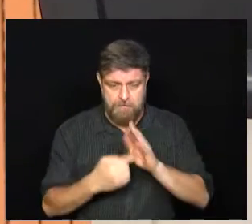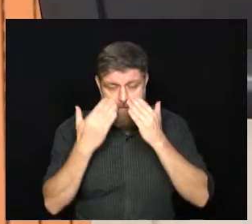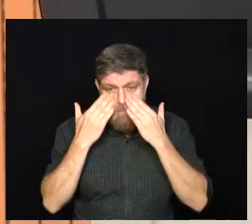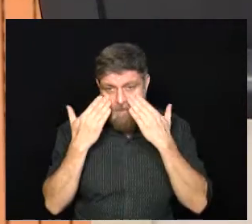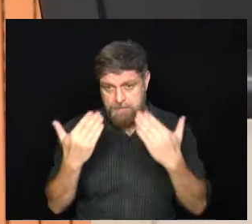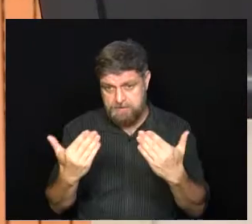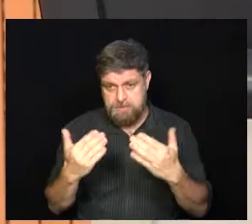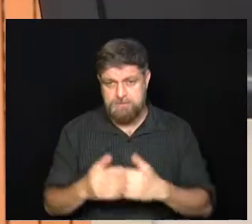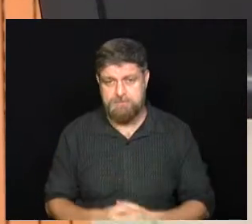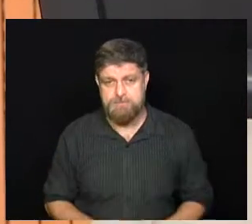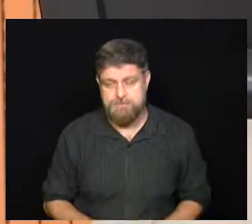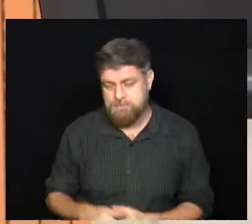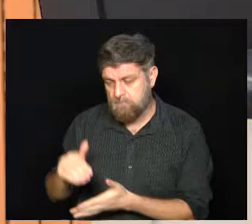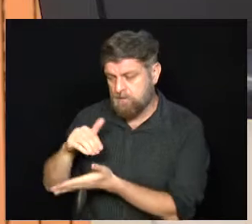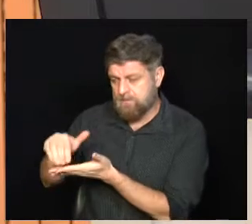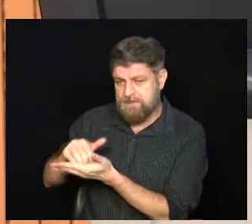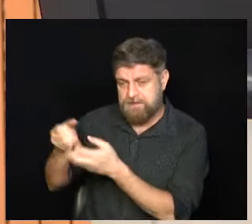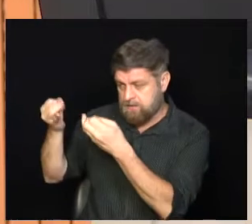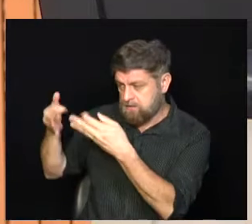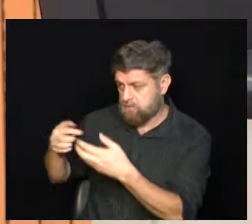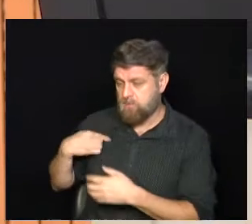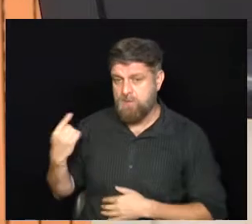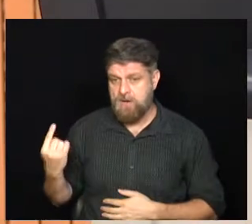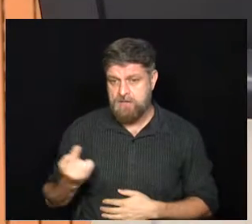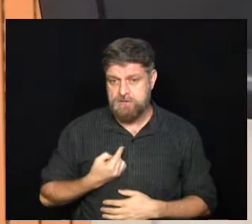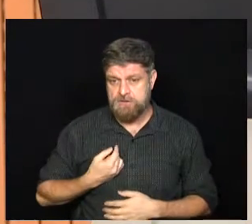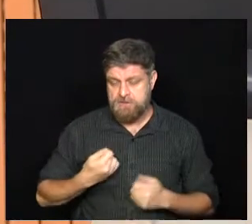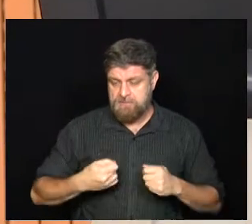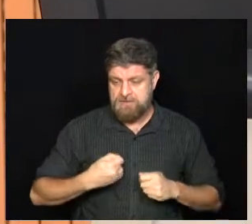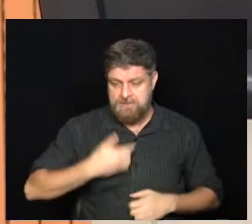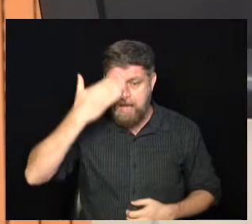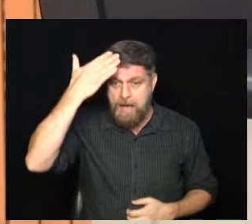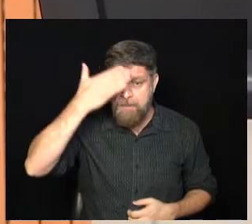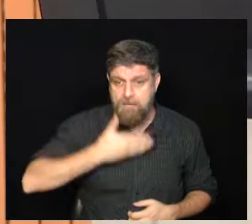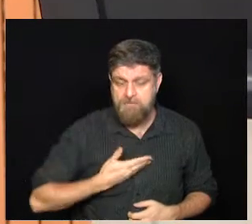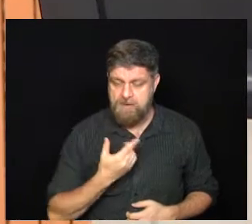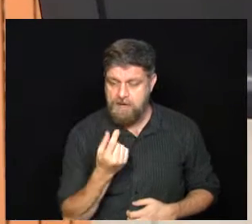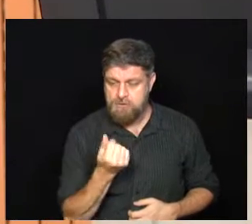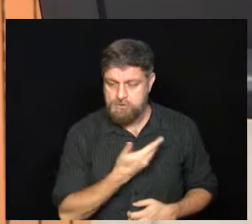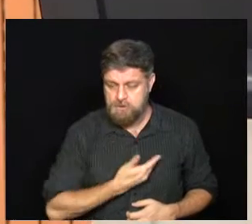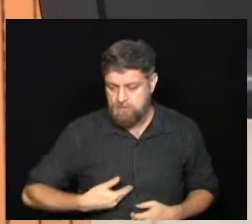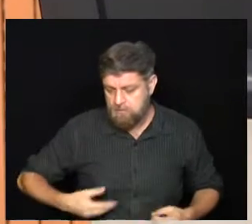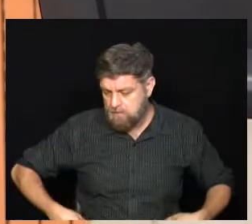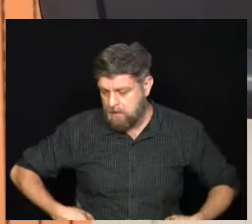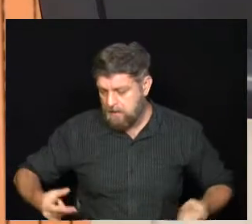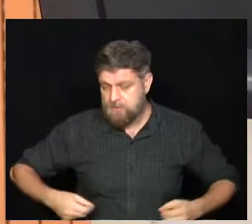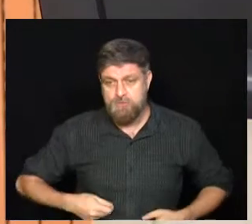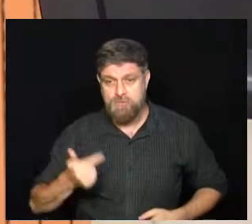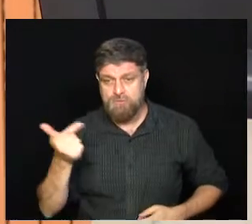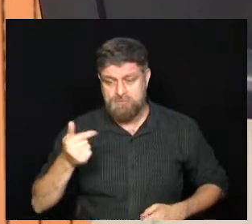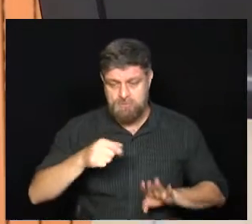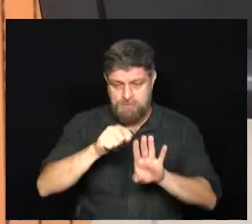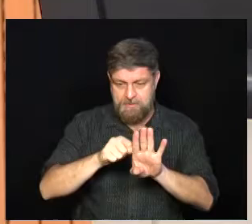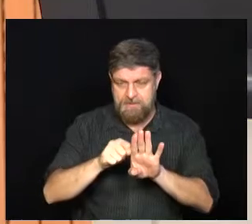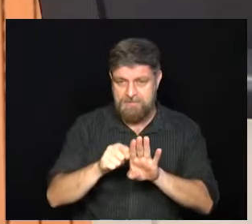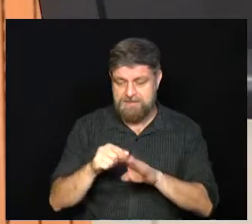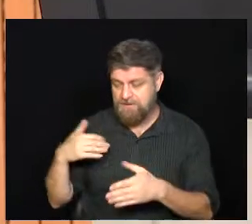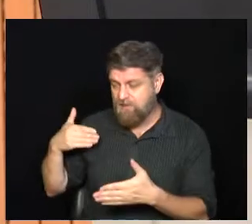como o secretário disse, a gente tem que fazer a prestação de contas do segundo quadrimestre, né, que encerrou no mês de